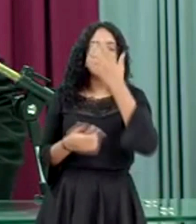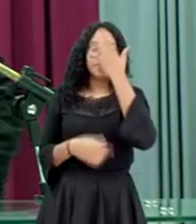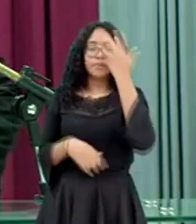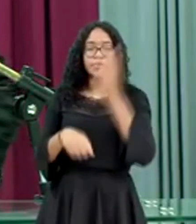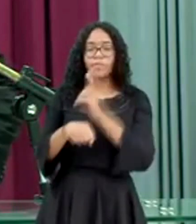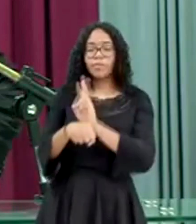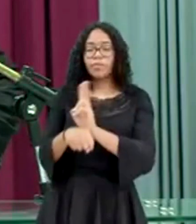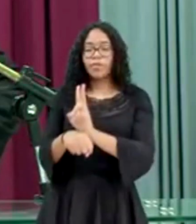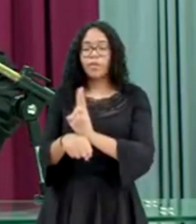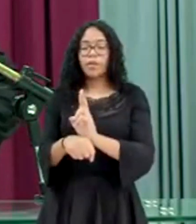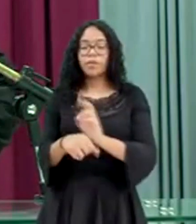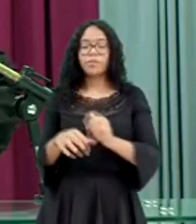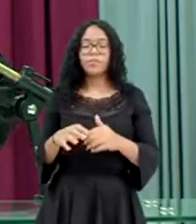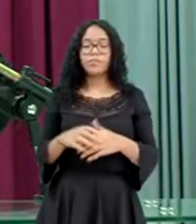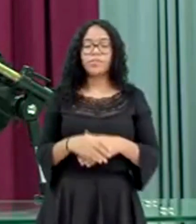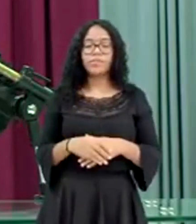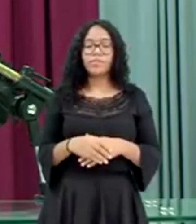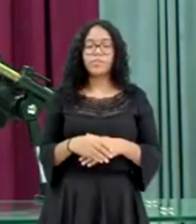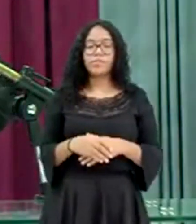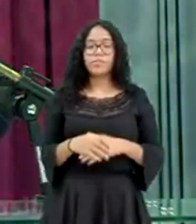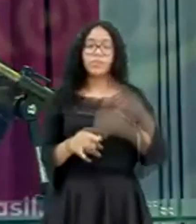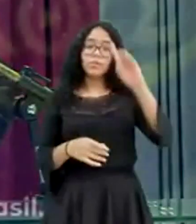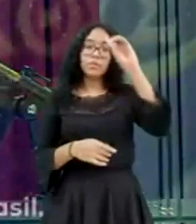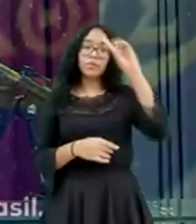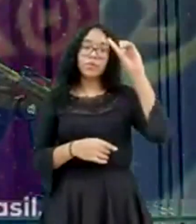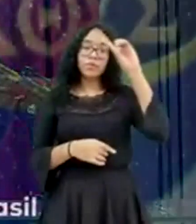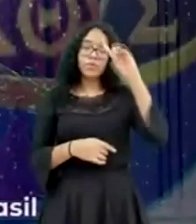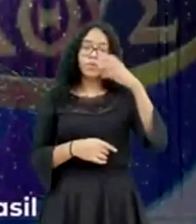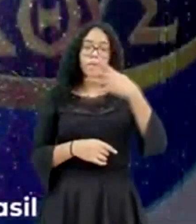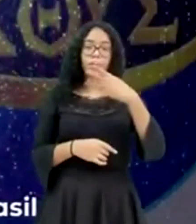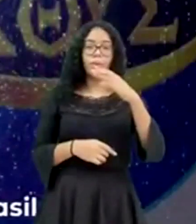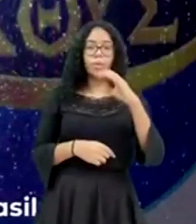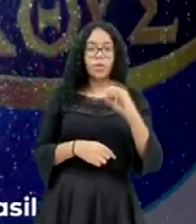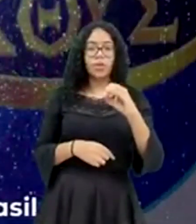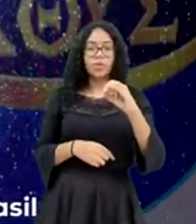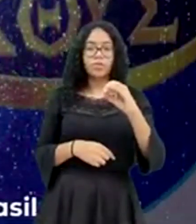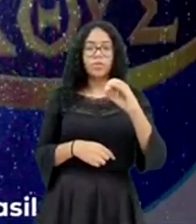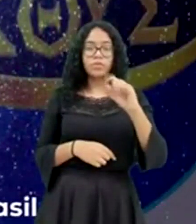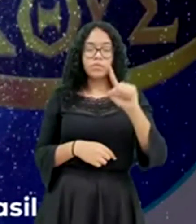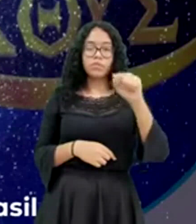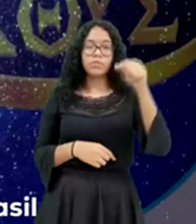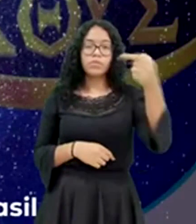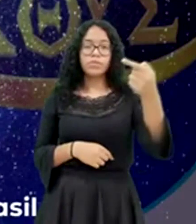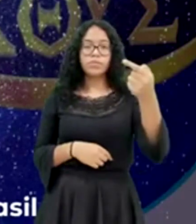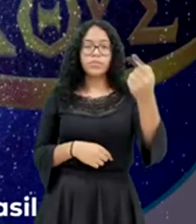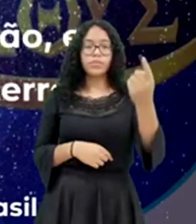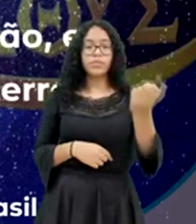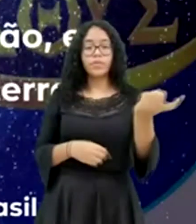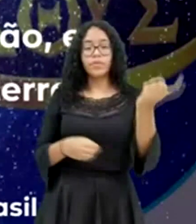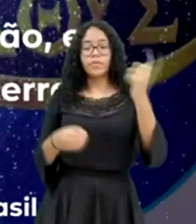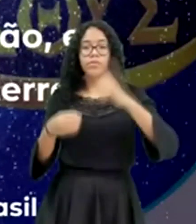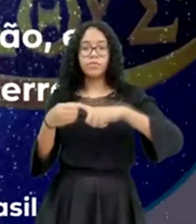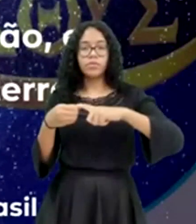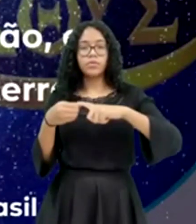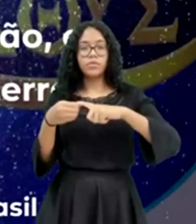Ao cabo de 40 dias, voltaram de espiar a terra.